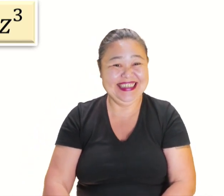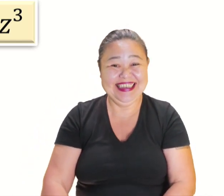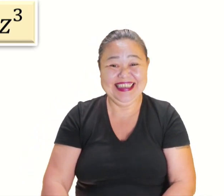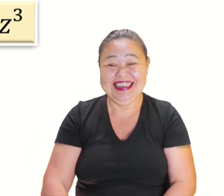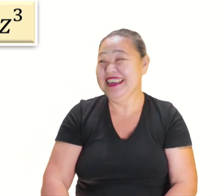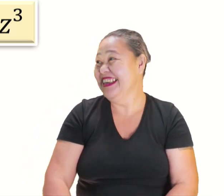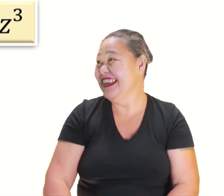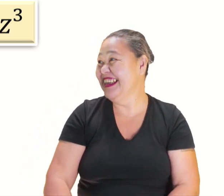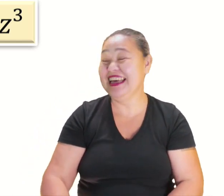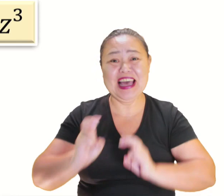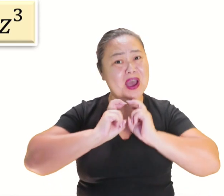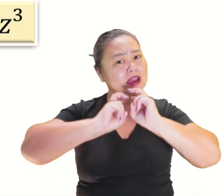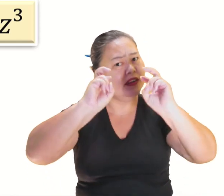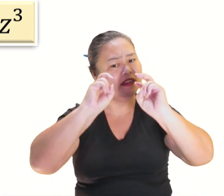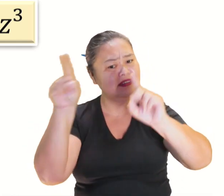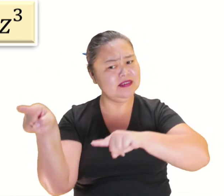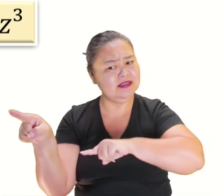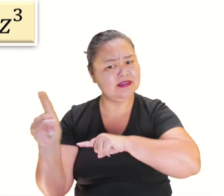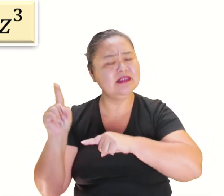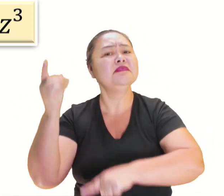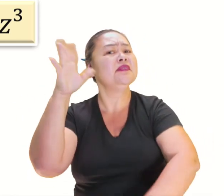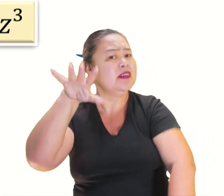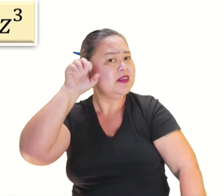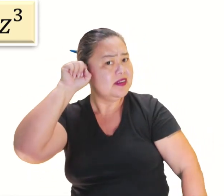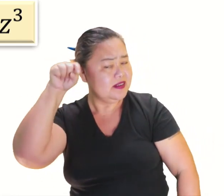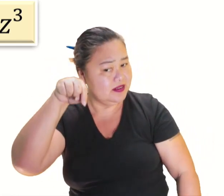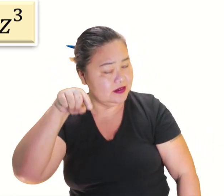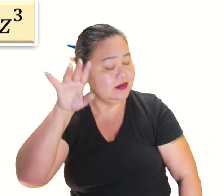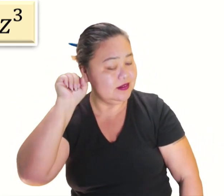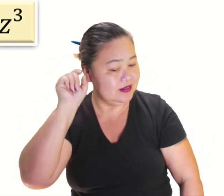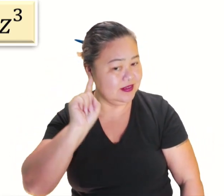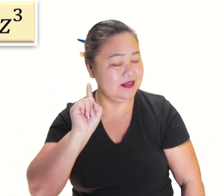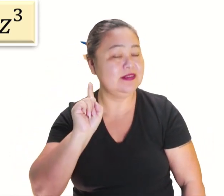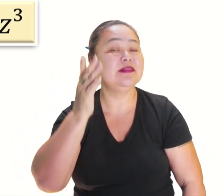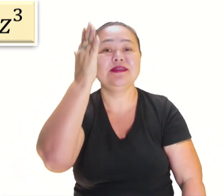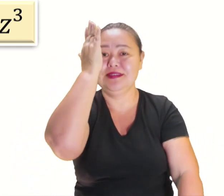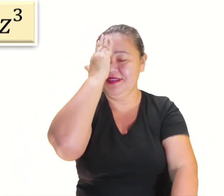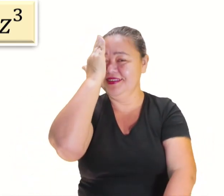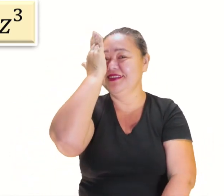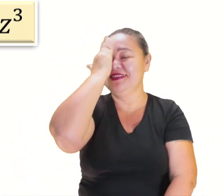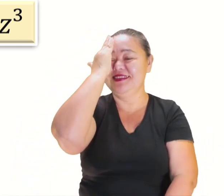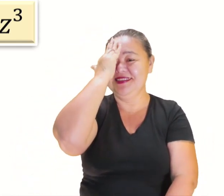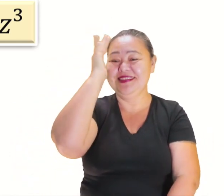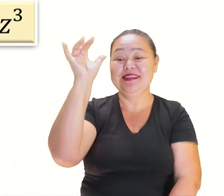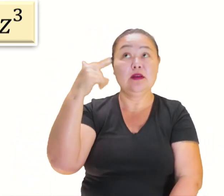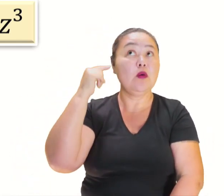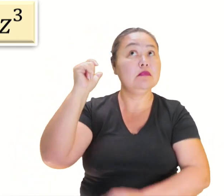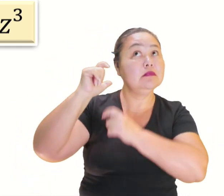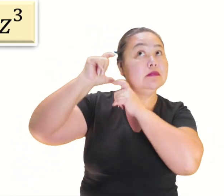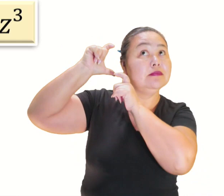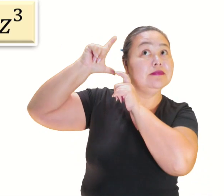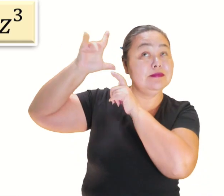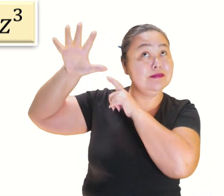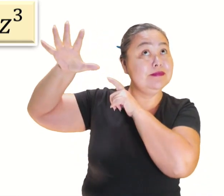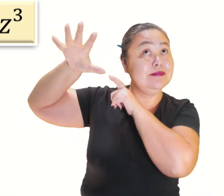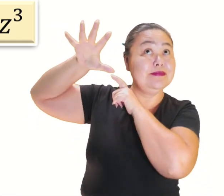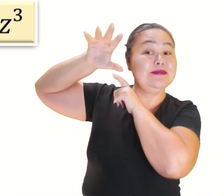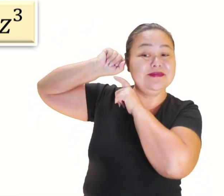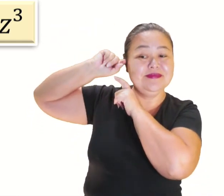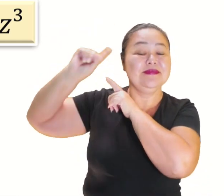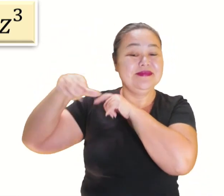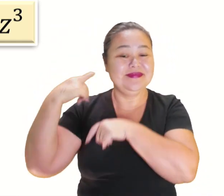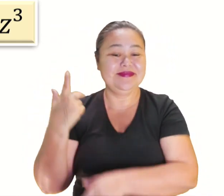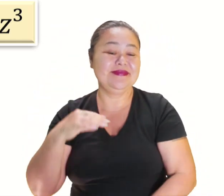Ai, eu fico gritando na sala, não precisa gritar, a gente escuta, calma. A gente viu como a gente sabe? A gente tem um ouvido biônico aqui.